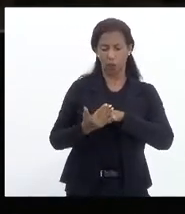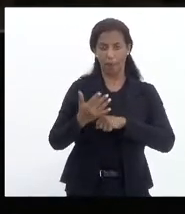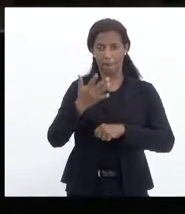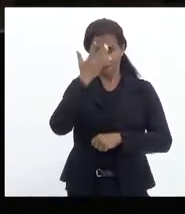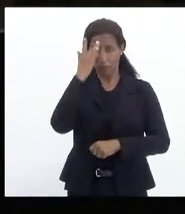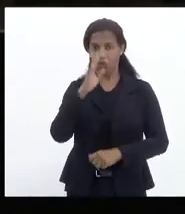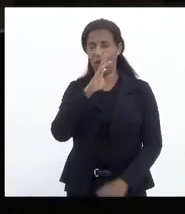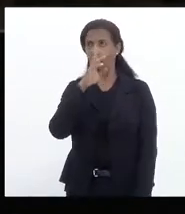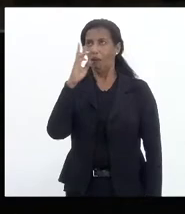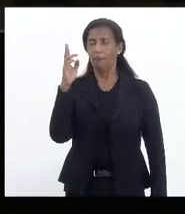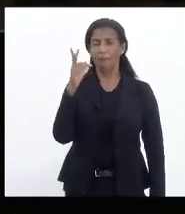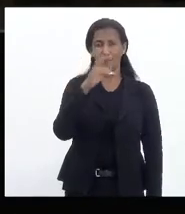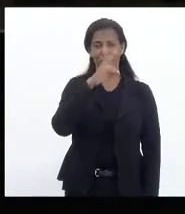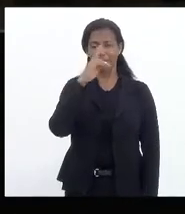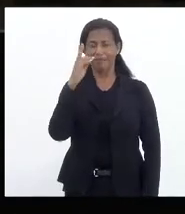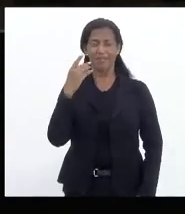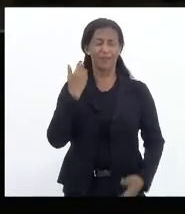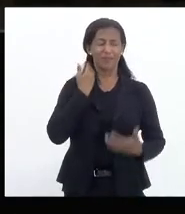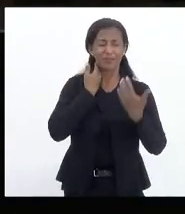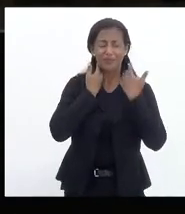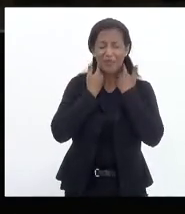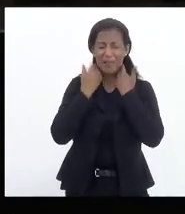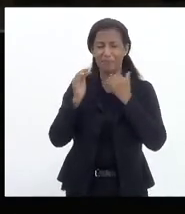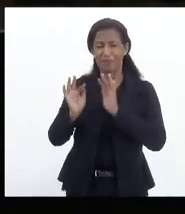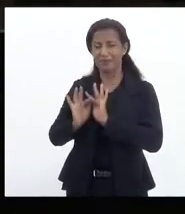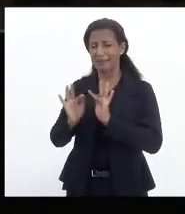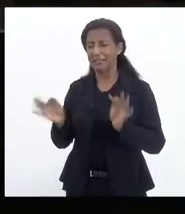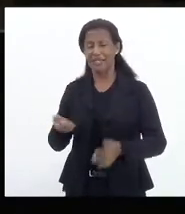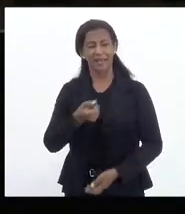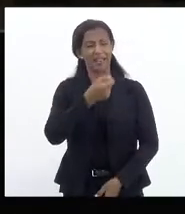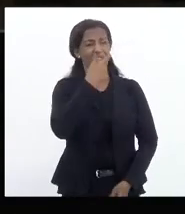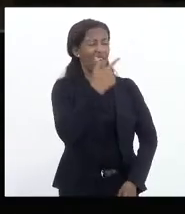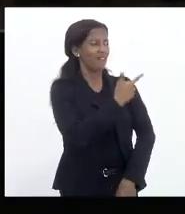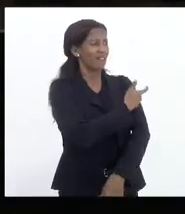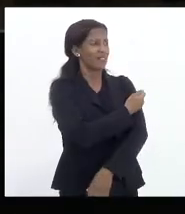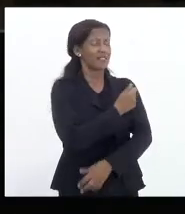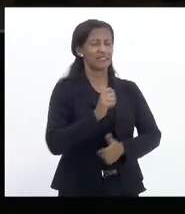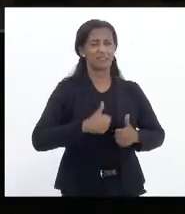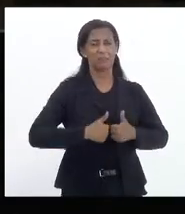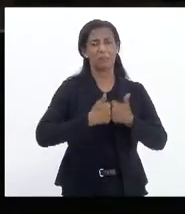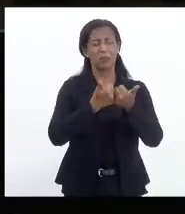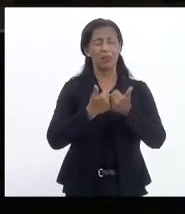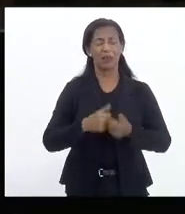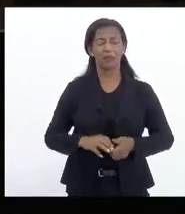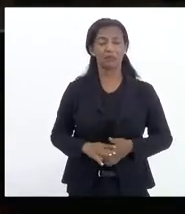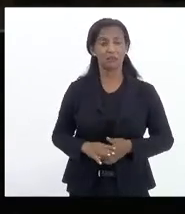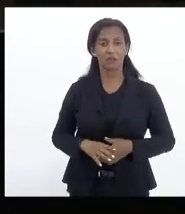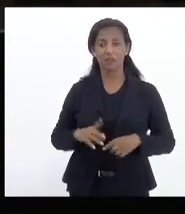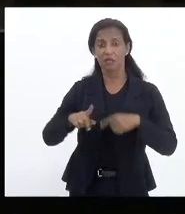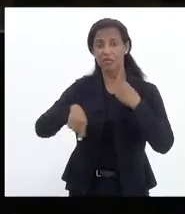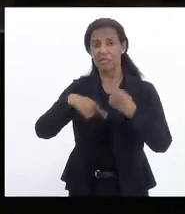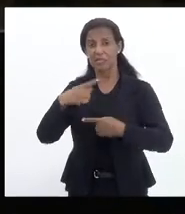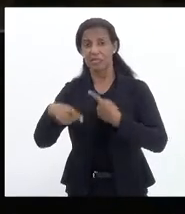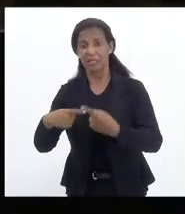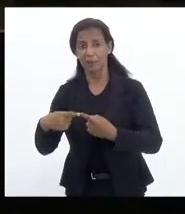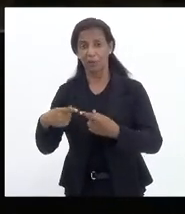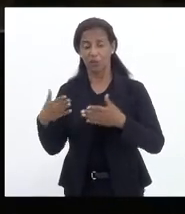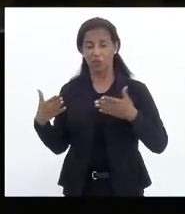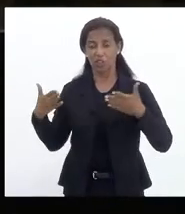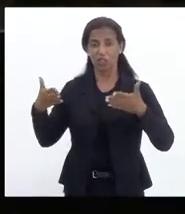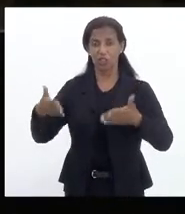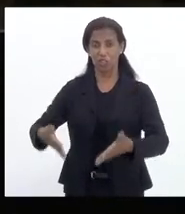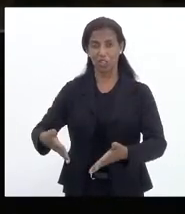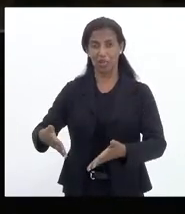passam mal acho que é é só uma febre Zinha Já tomei a primeira vacina vai melhorar e depois quando chega na